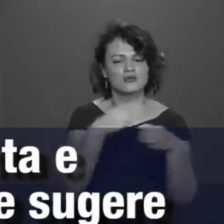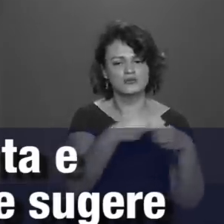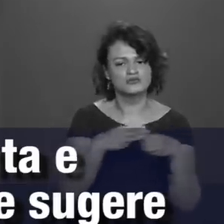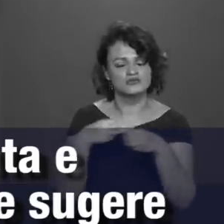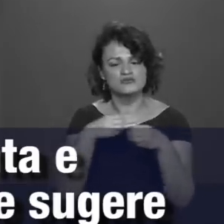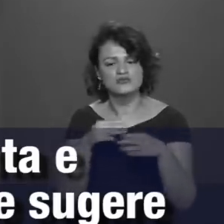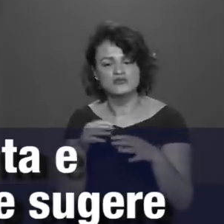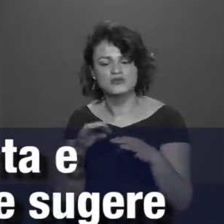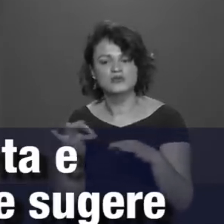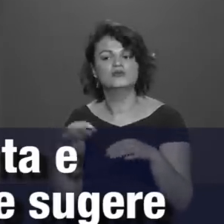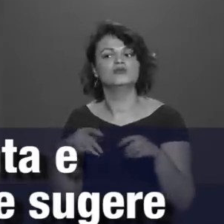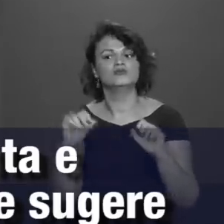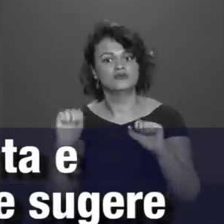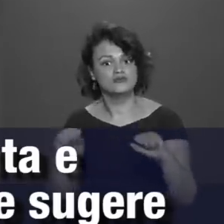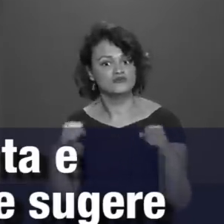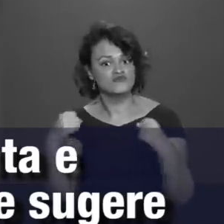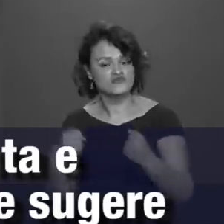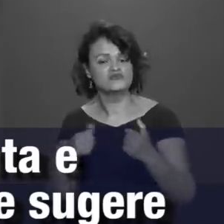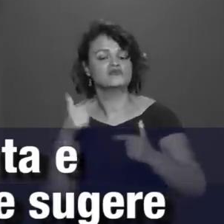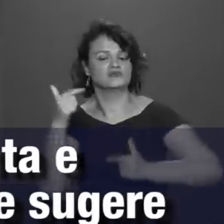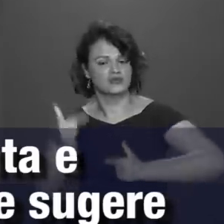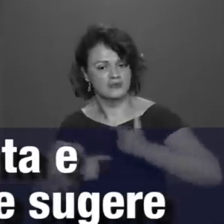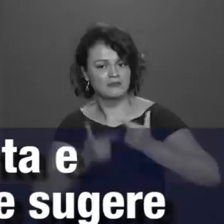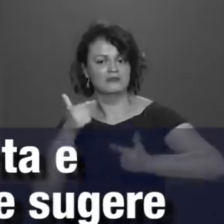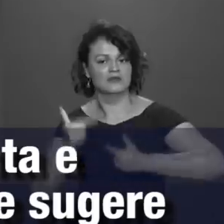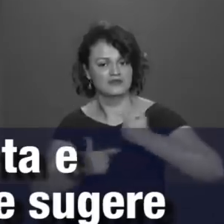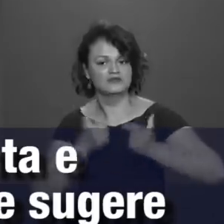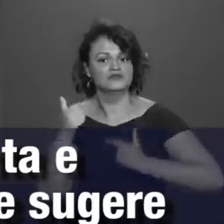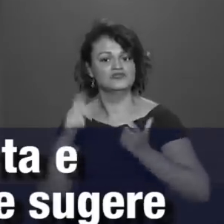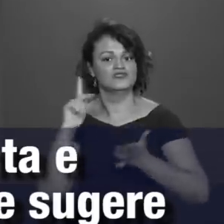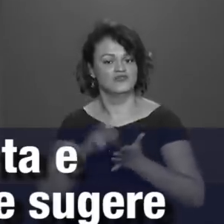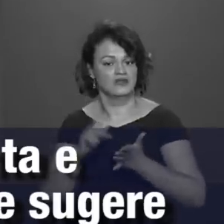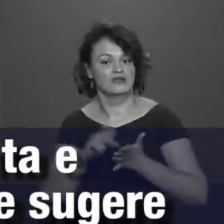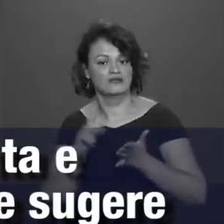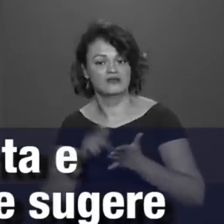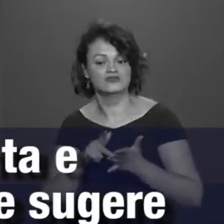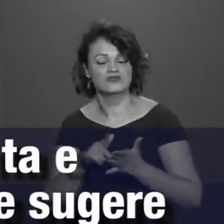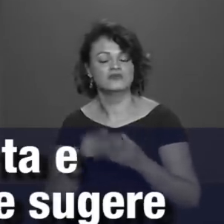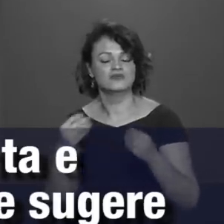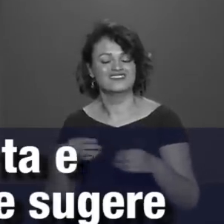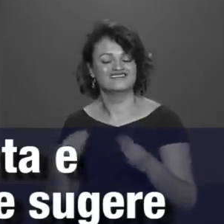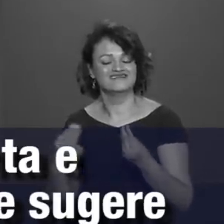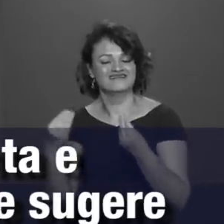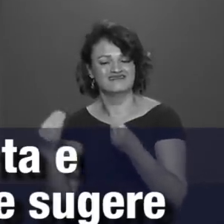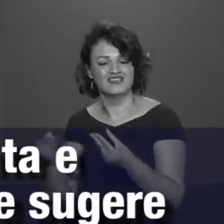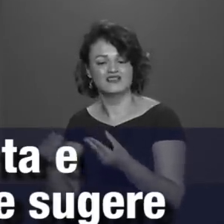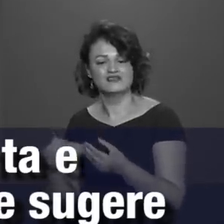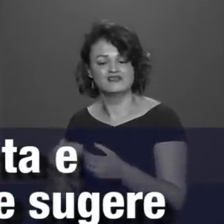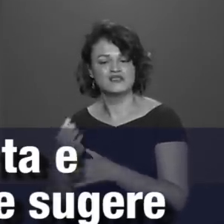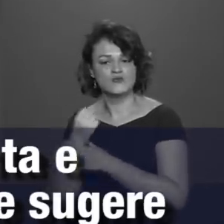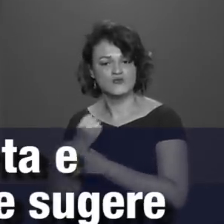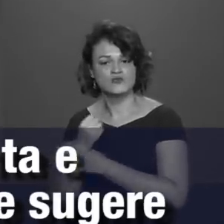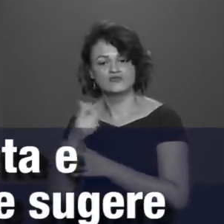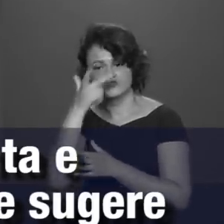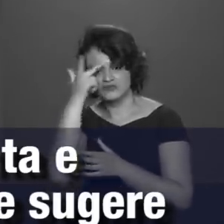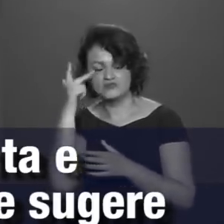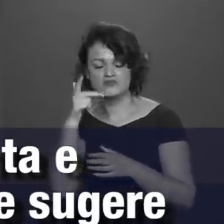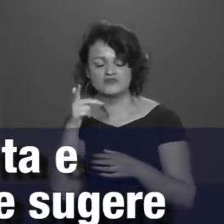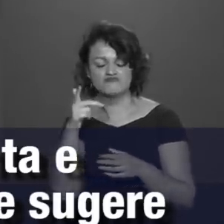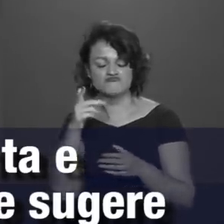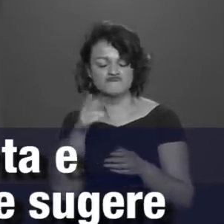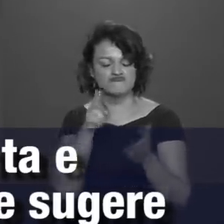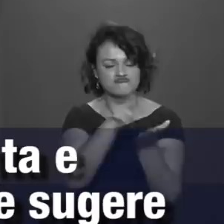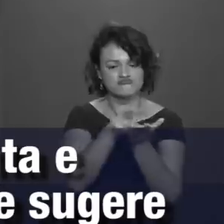medidas para implementar uma transição gradual para o distanciamento social seletivo. Oliveira explicou que as medidas